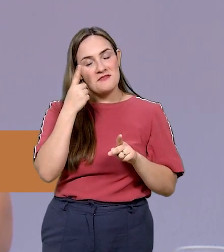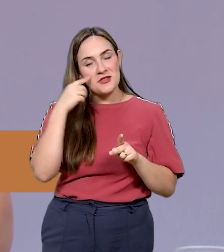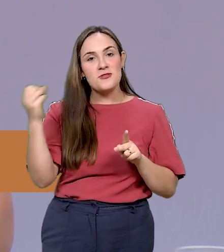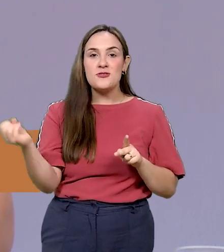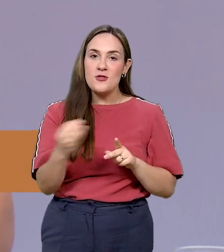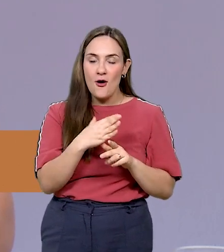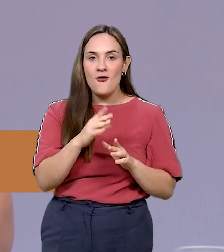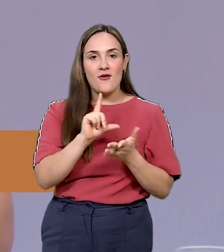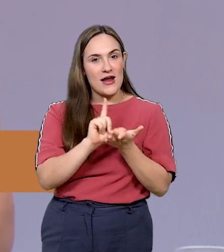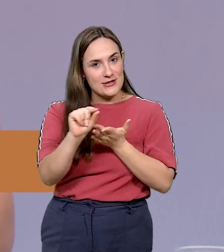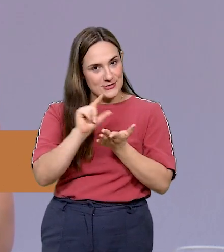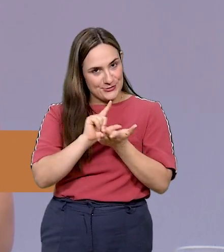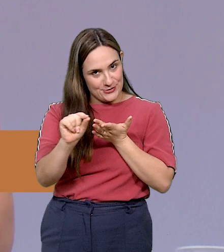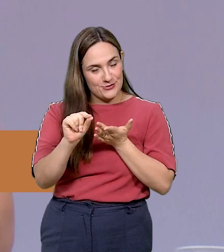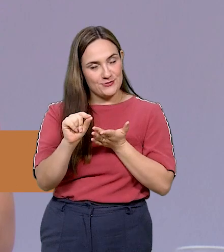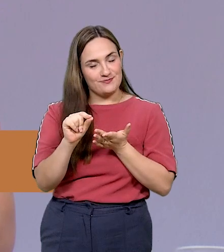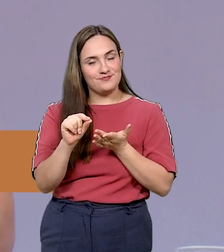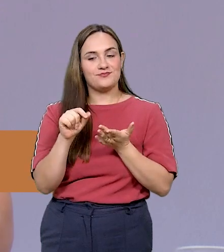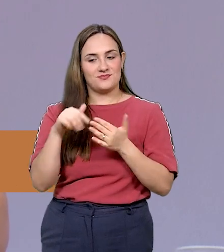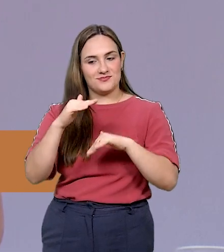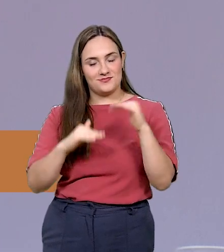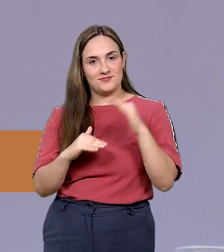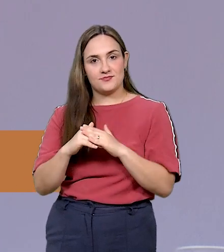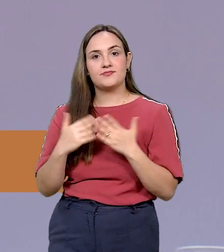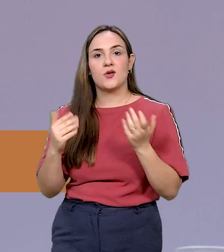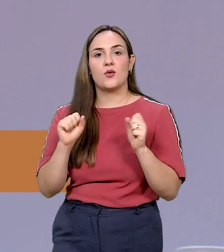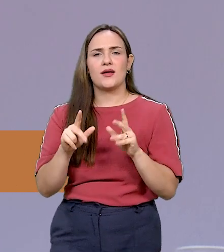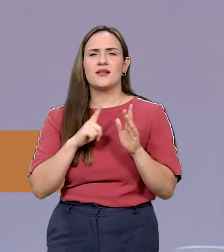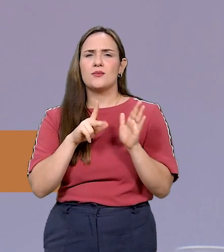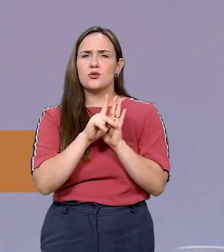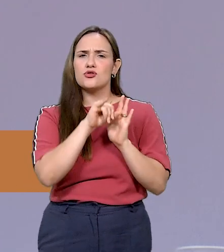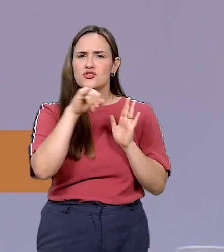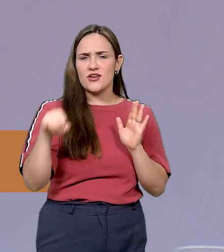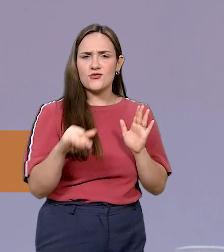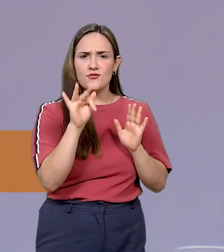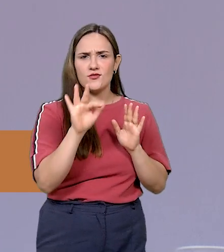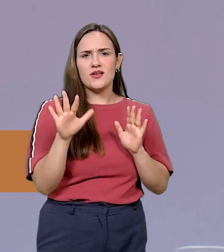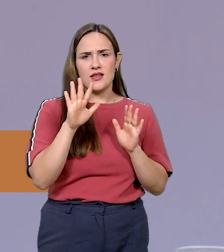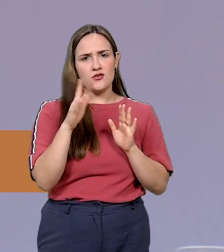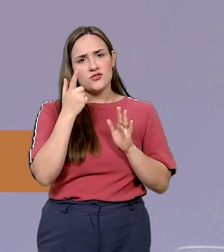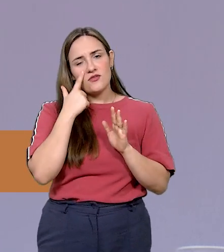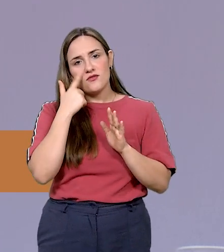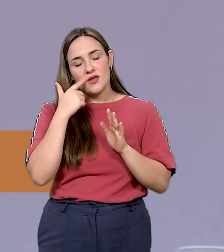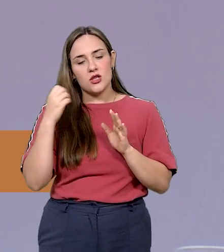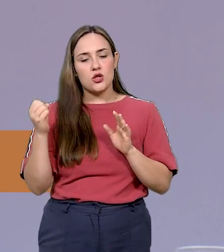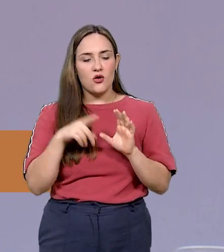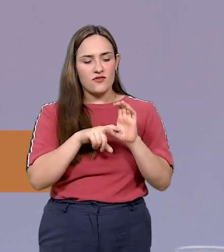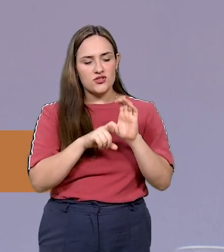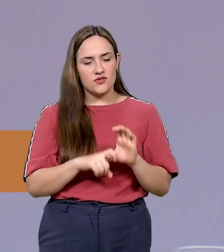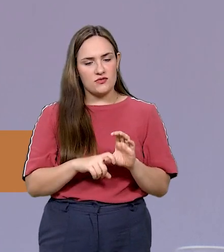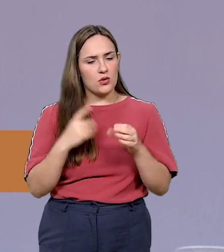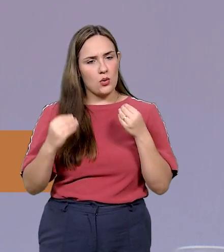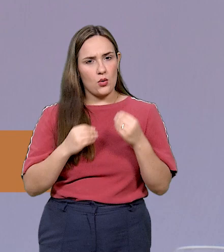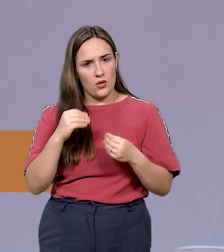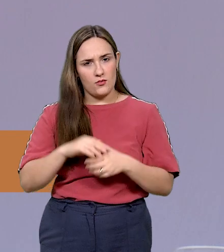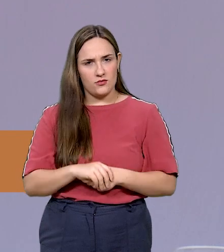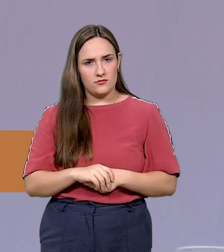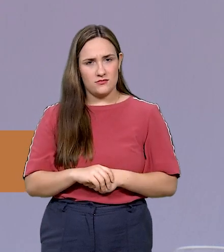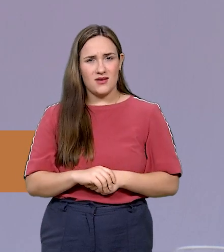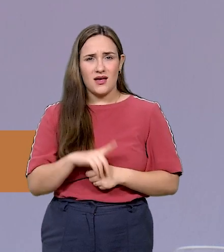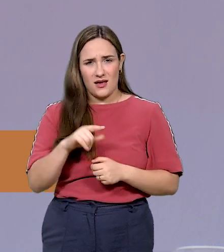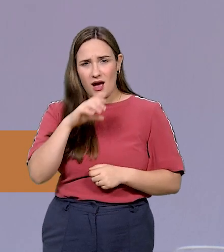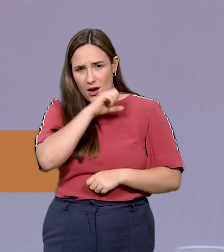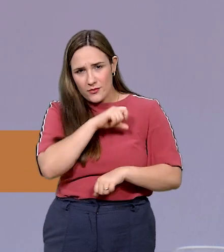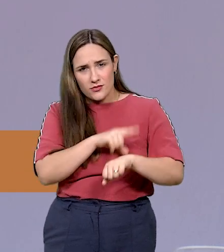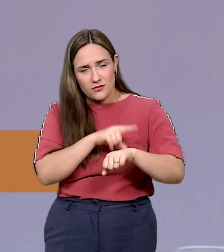artigo do defensor. Bom, em meio a esses programas federais de renegociação de dívida que por enquanto são